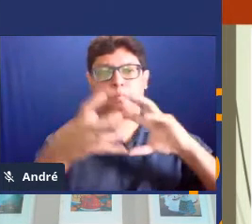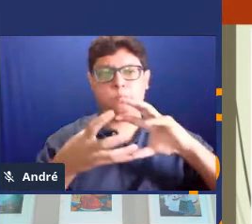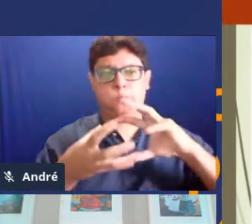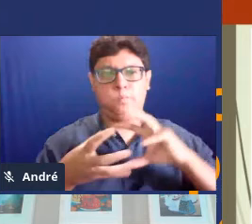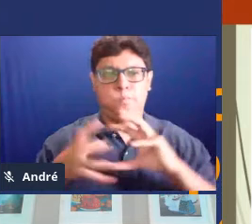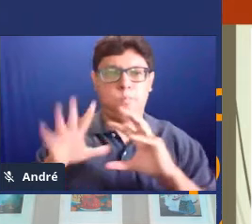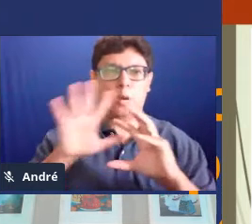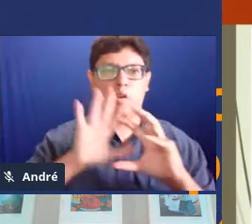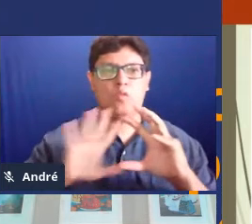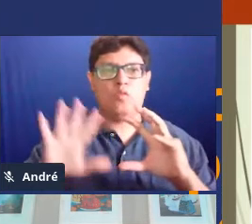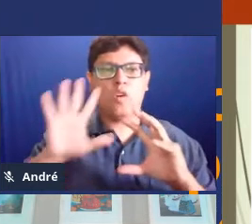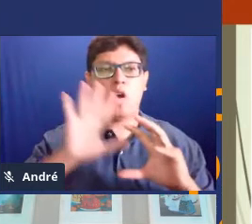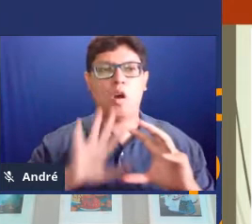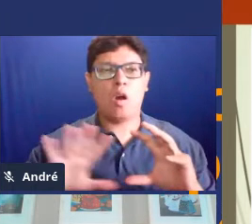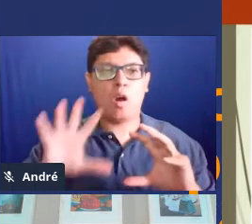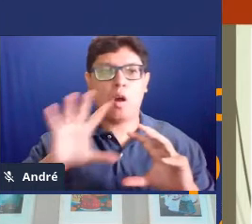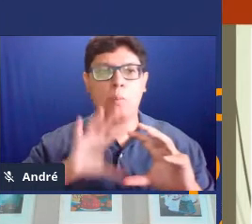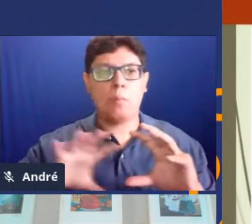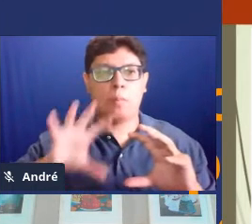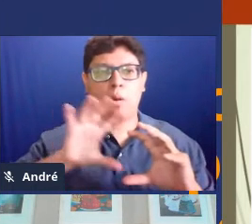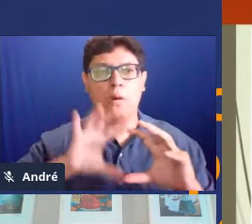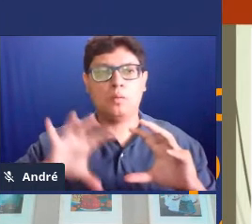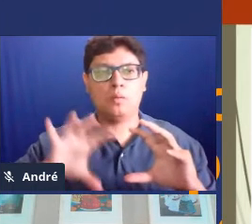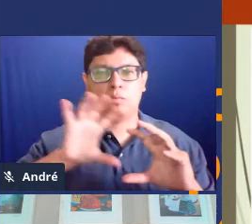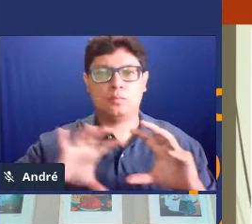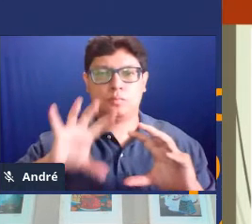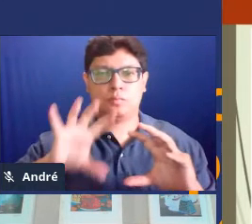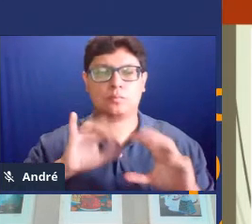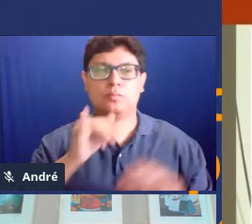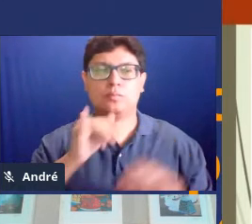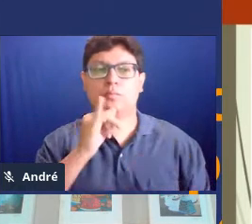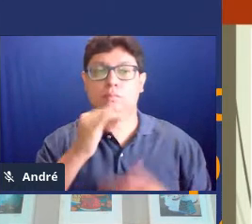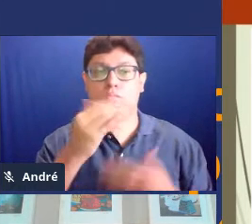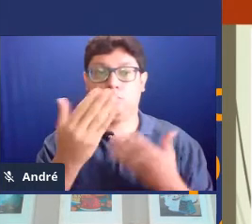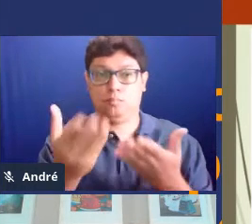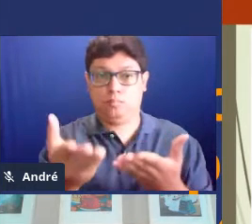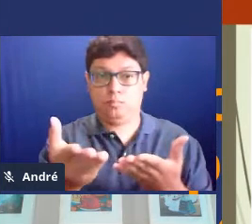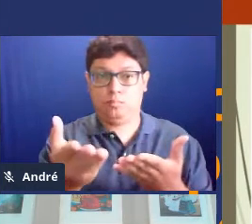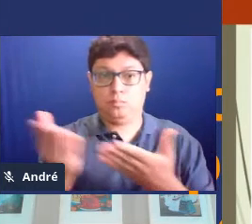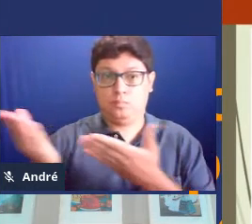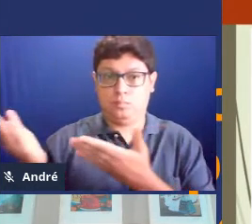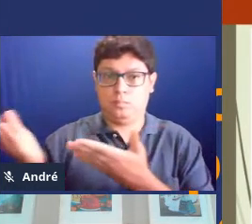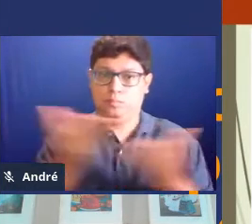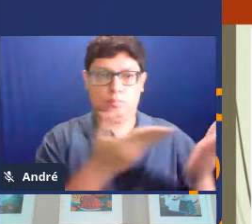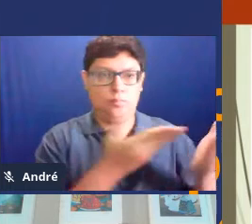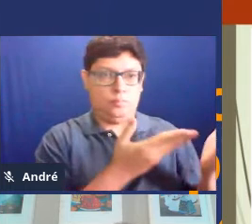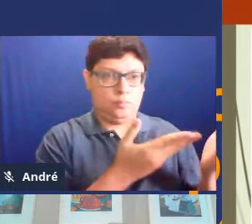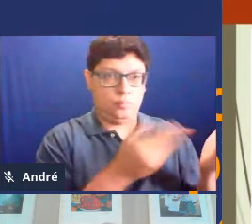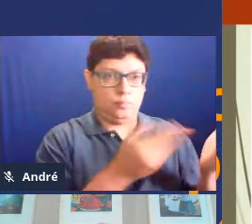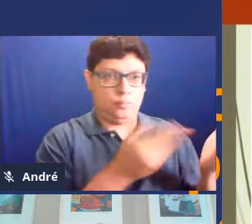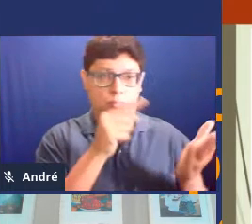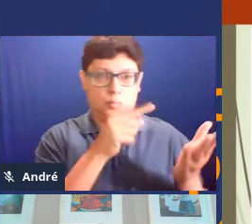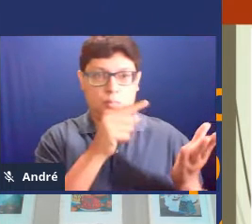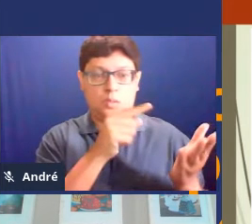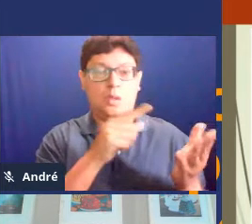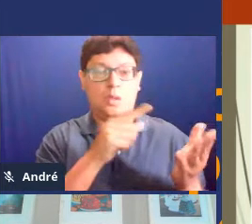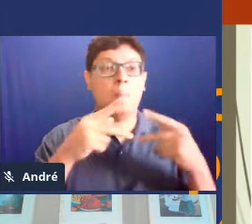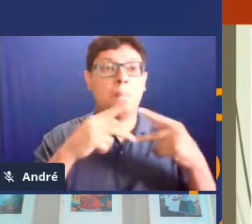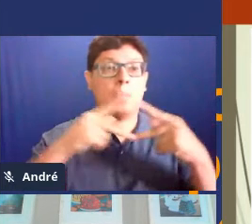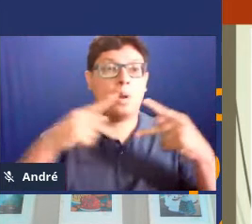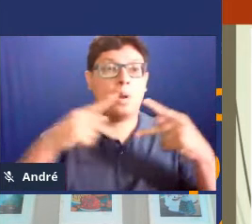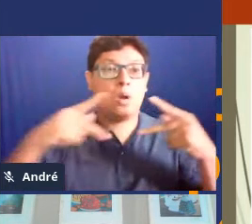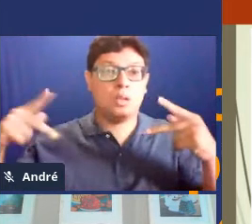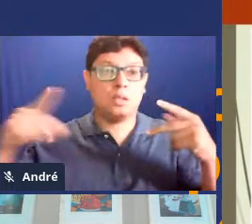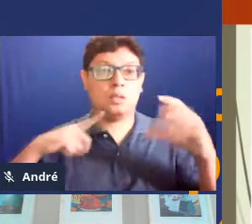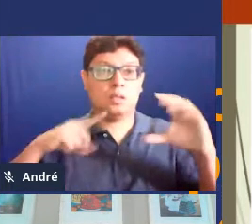tem um orifício no meio. Se eu começo a passar um íon aqui, esse íon vai fazer a atração das